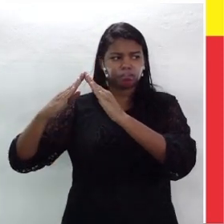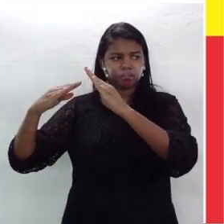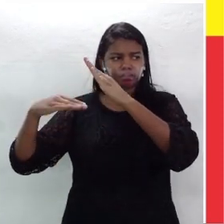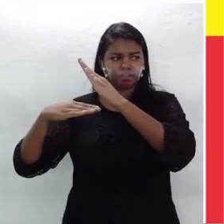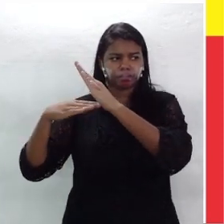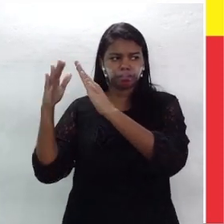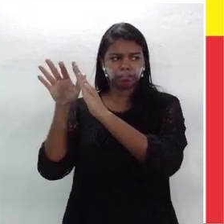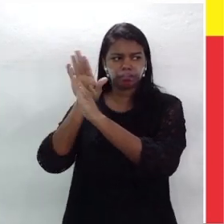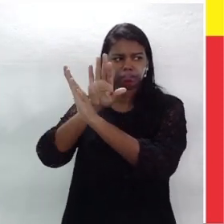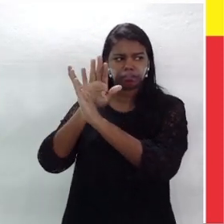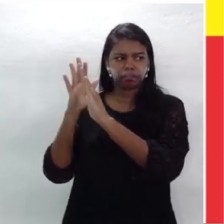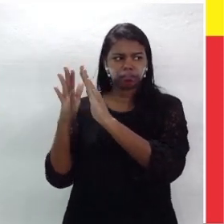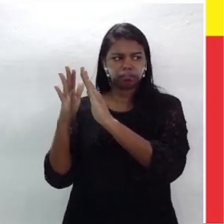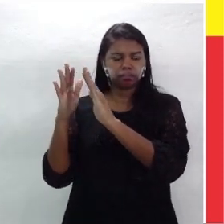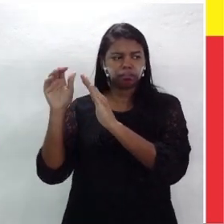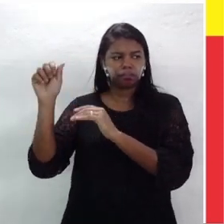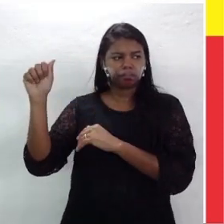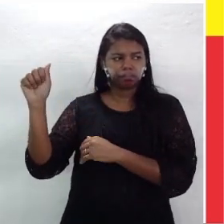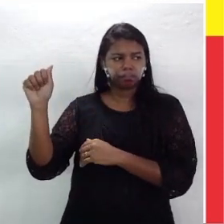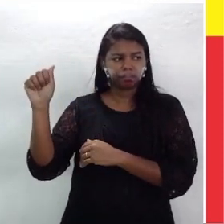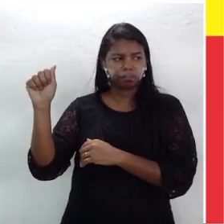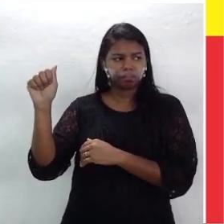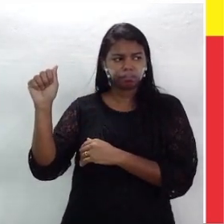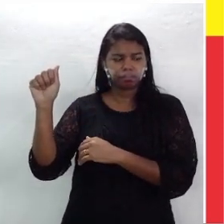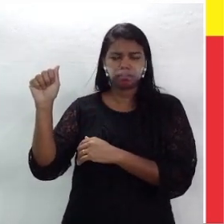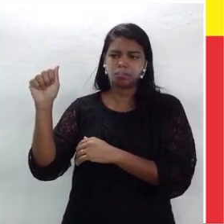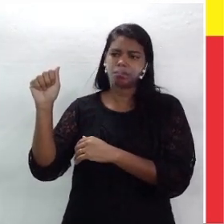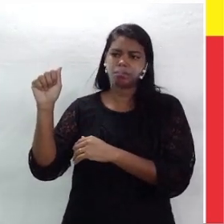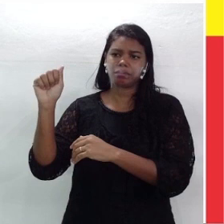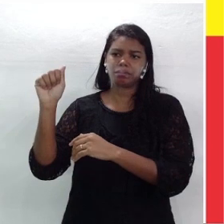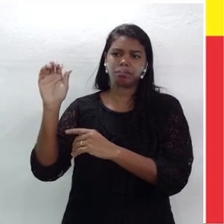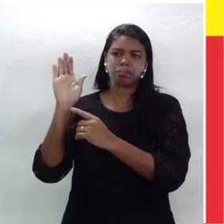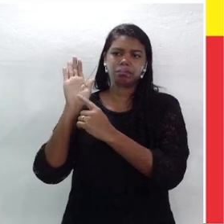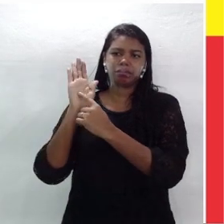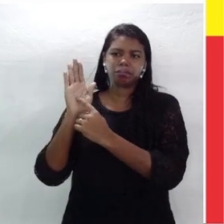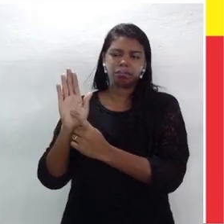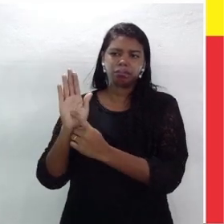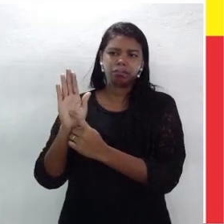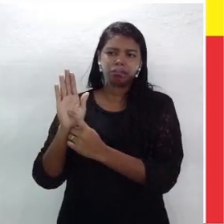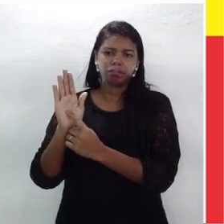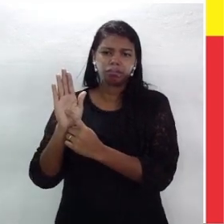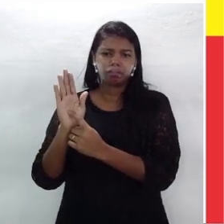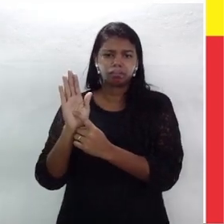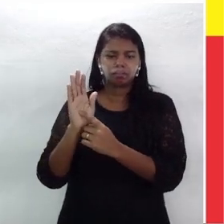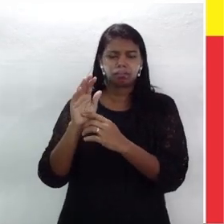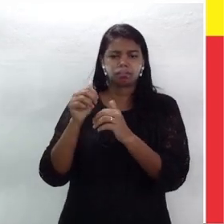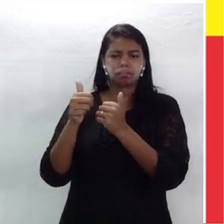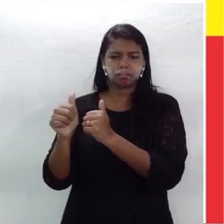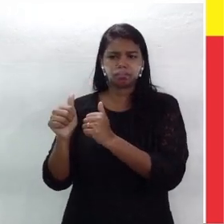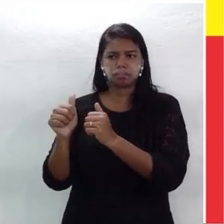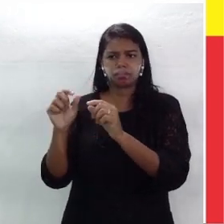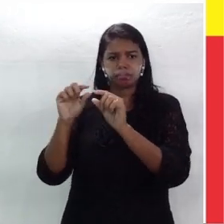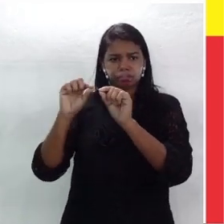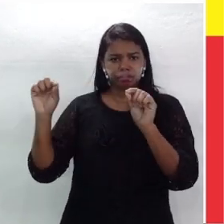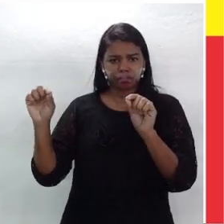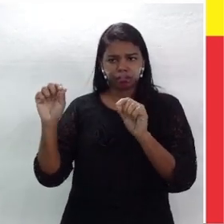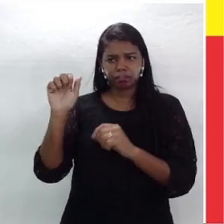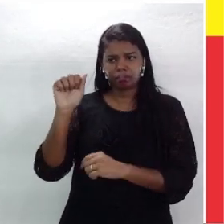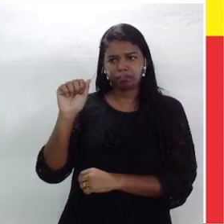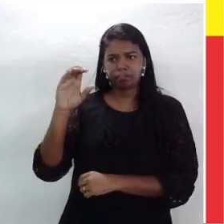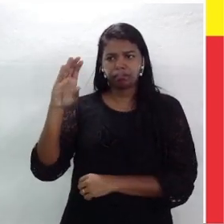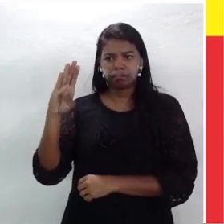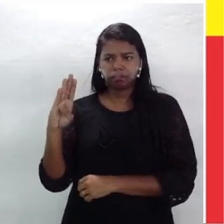O ponto A é um dos vértices desse poliedro. O segmento de reta AB é uma